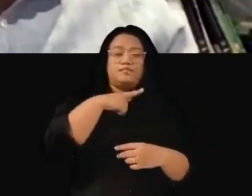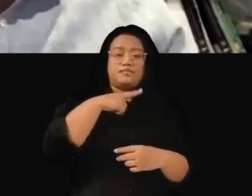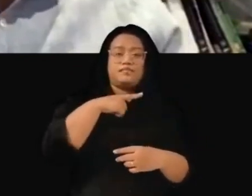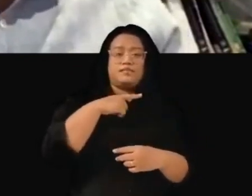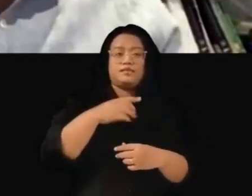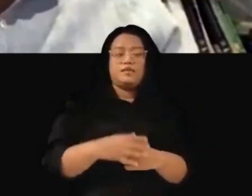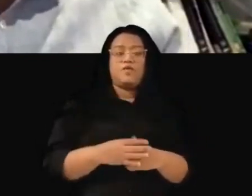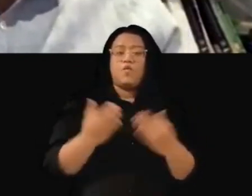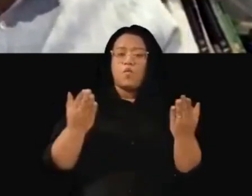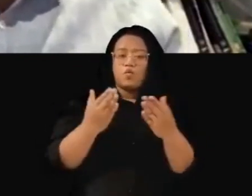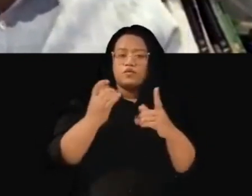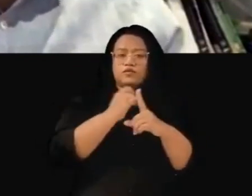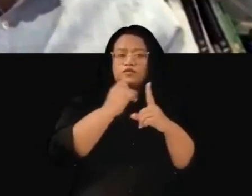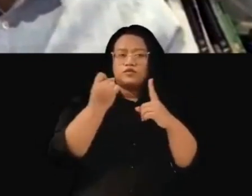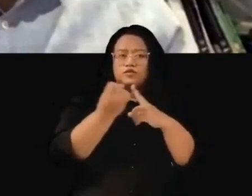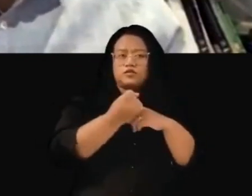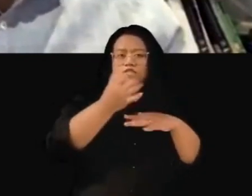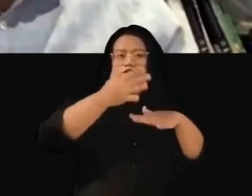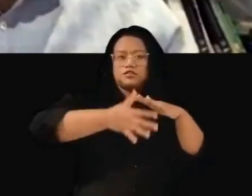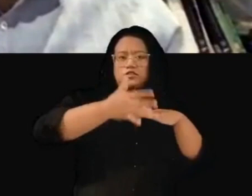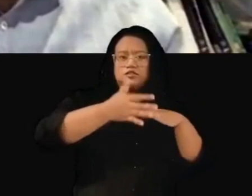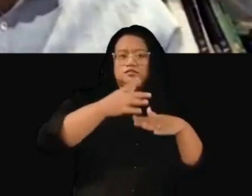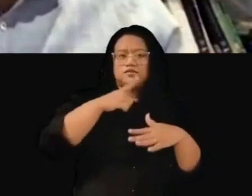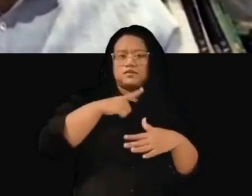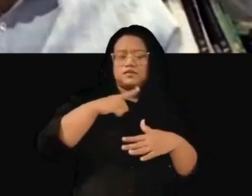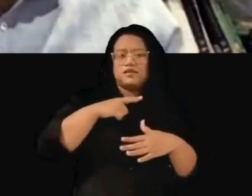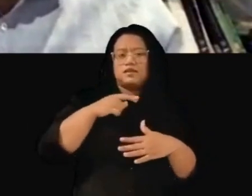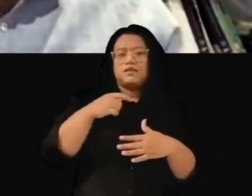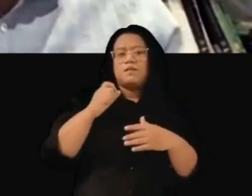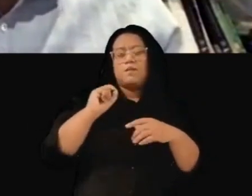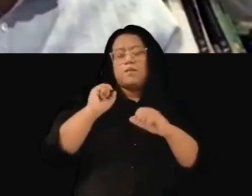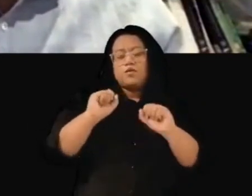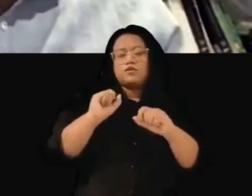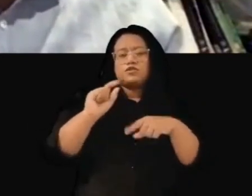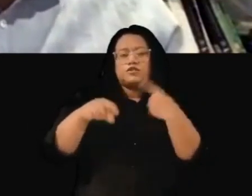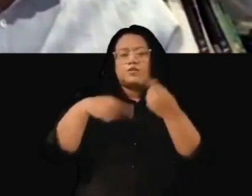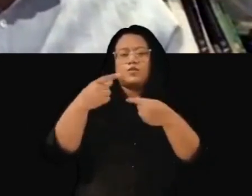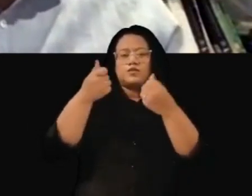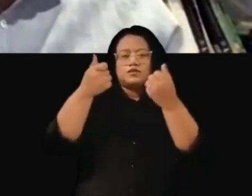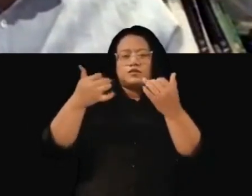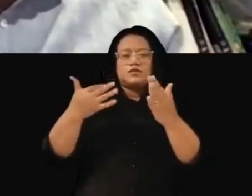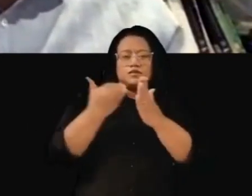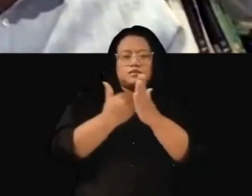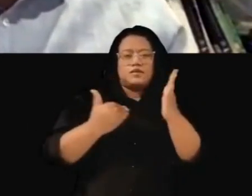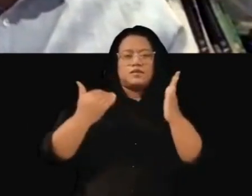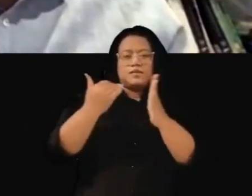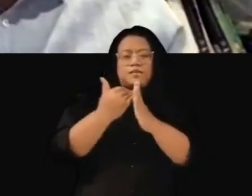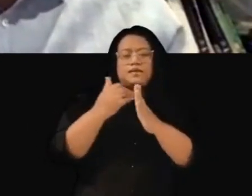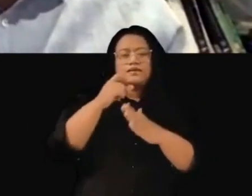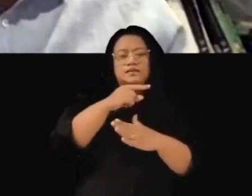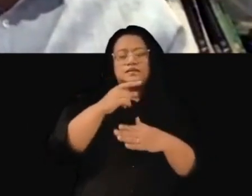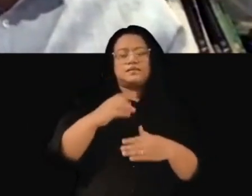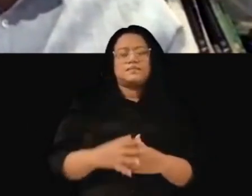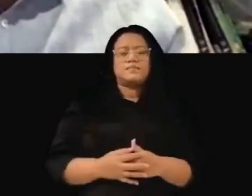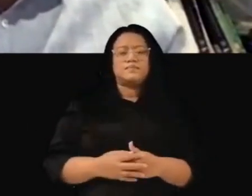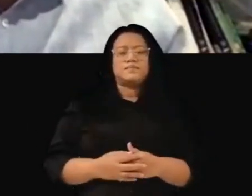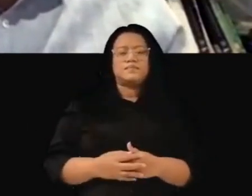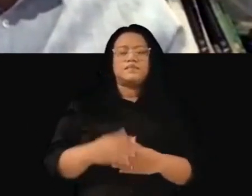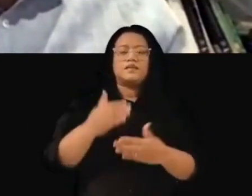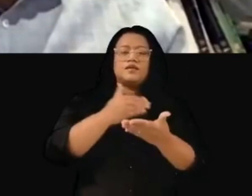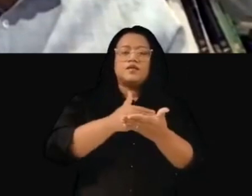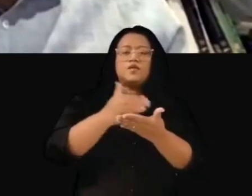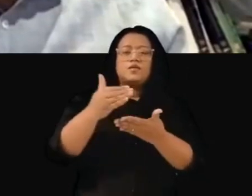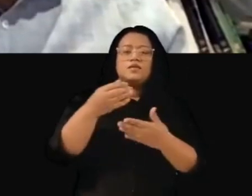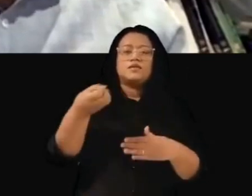afetando esses ciclos biogeoquímicos, esse é o caso, a gente pode depois detalhar para vocês, está partindo para uma nova